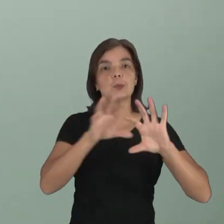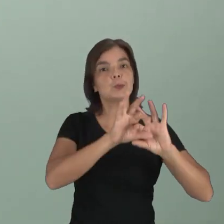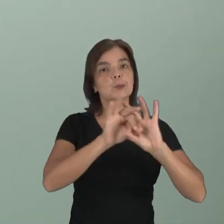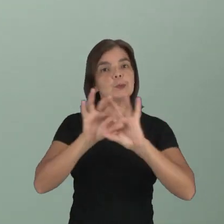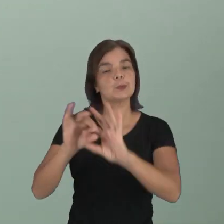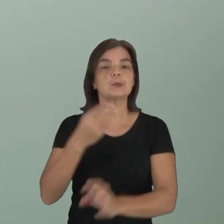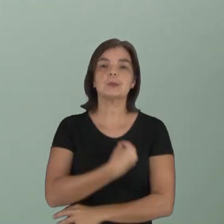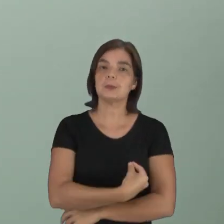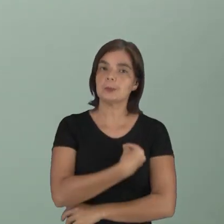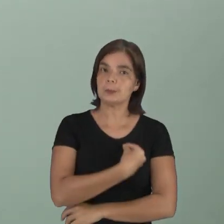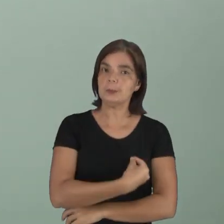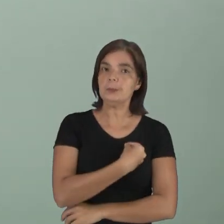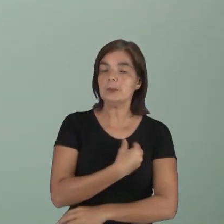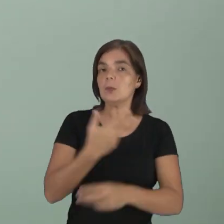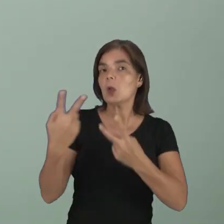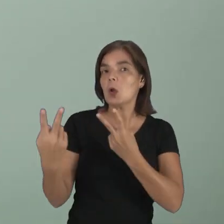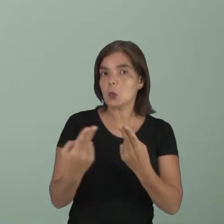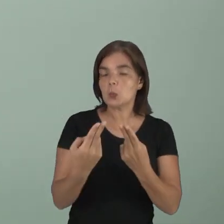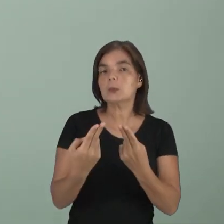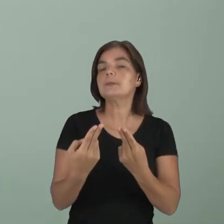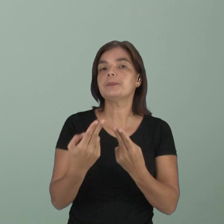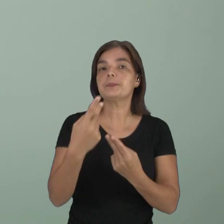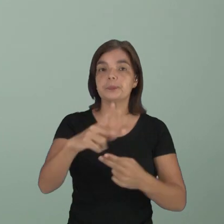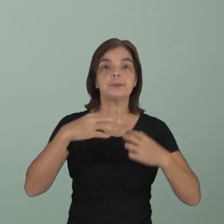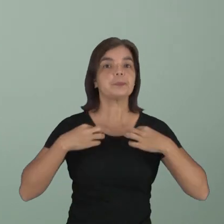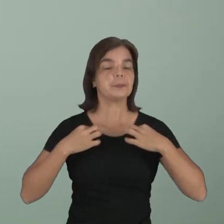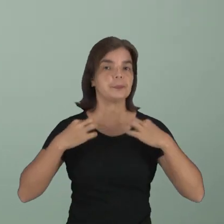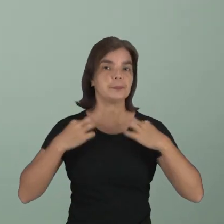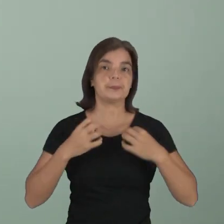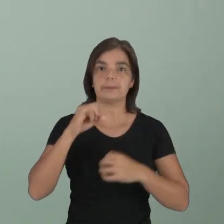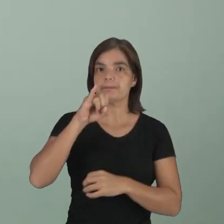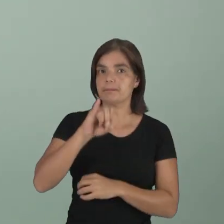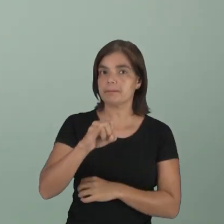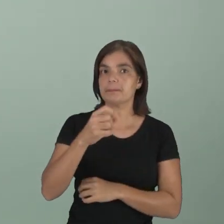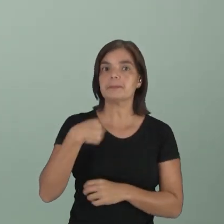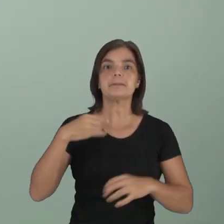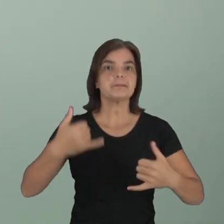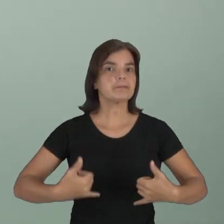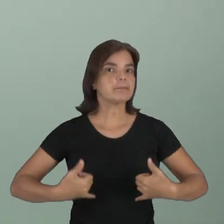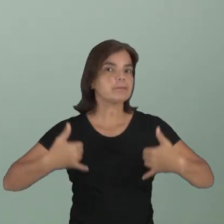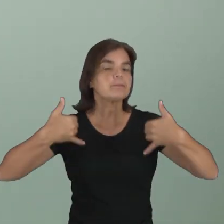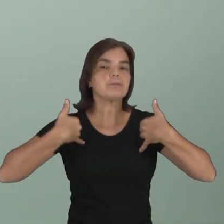em que você está inserido. Igual você adequa a sua roupa. Se você vai a um